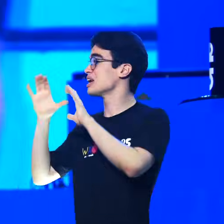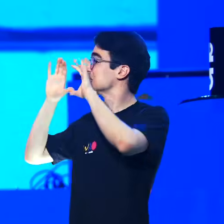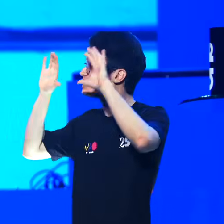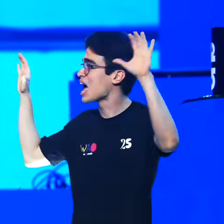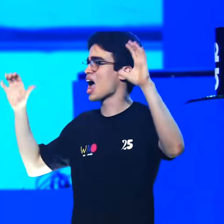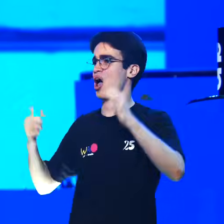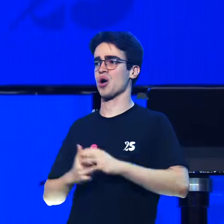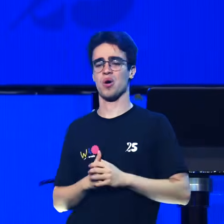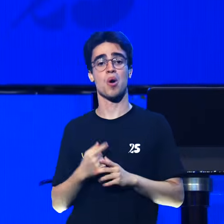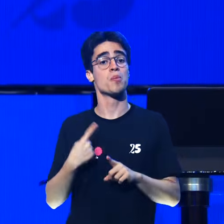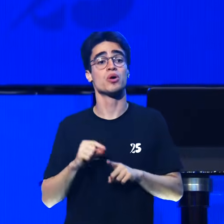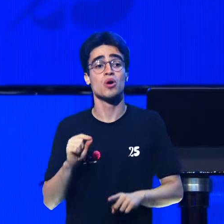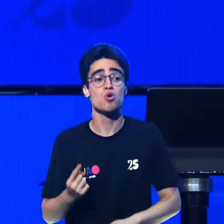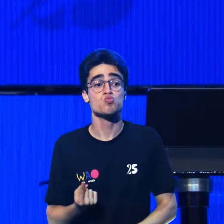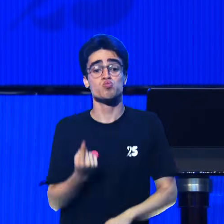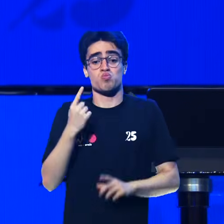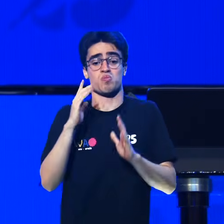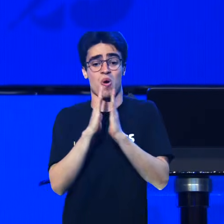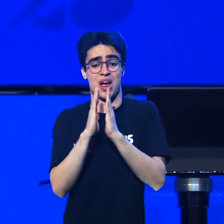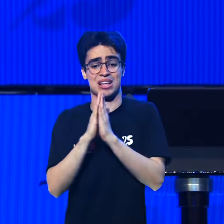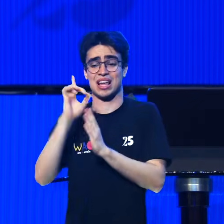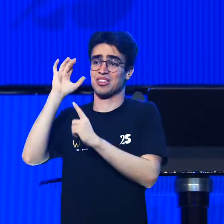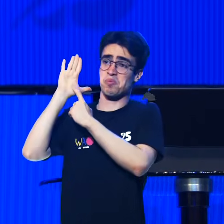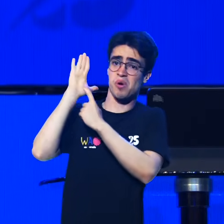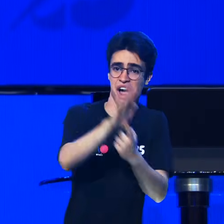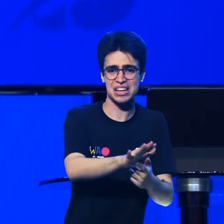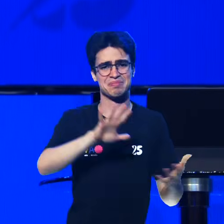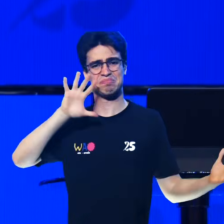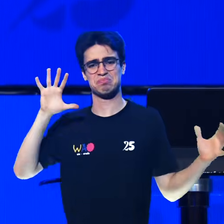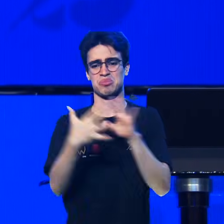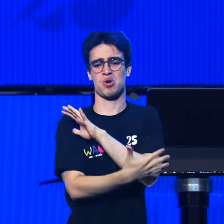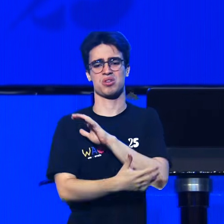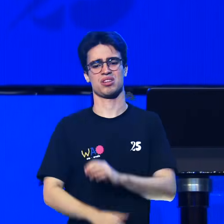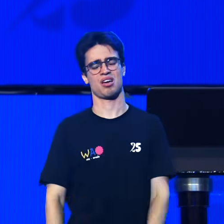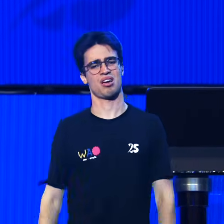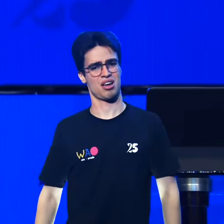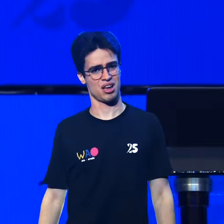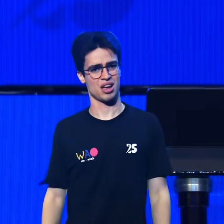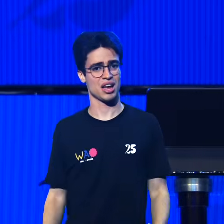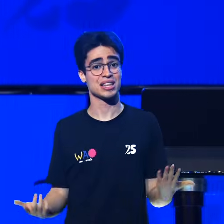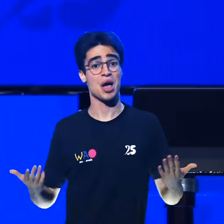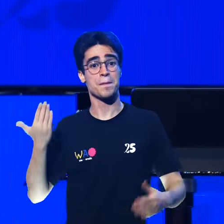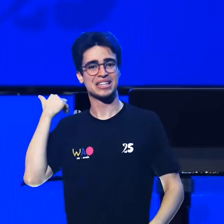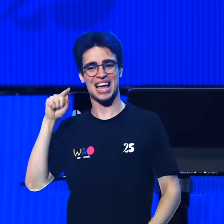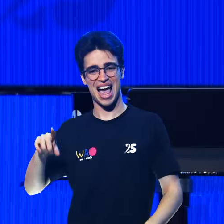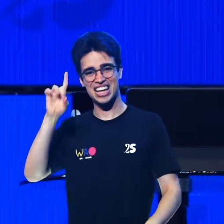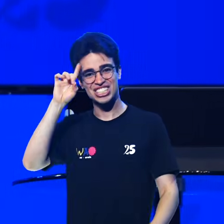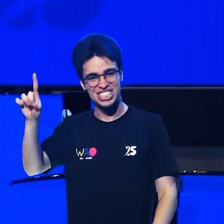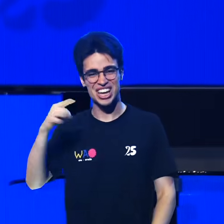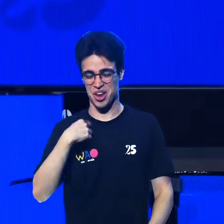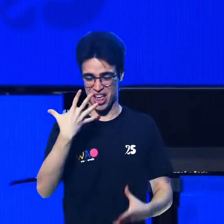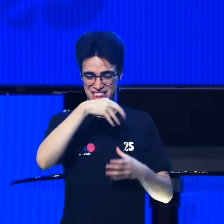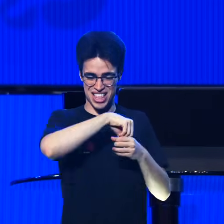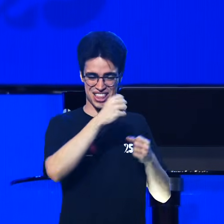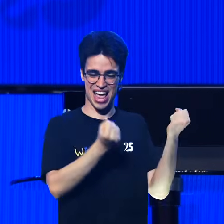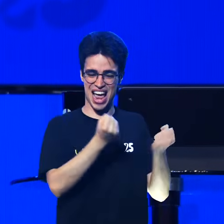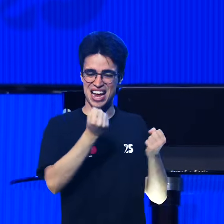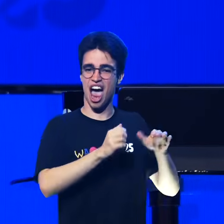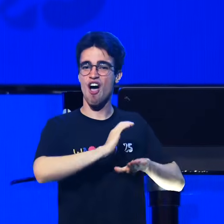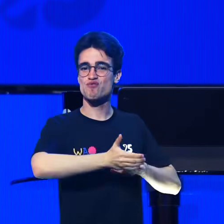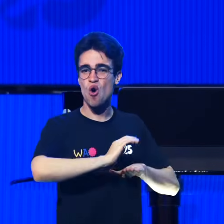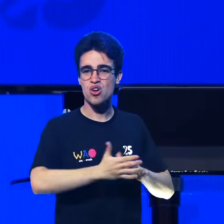porque uma oração, uma revelação muda tudo. E naquele dia, naquele Fusca, mudou